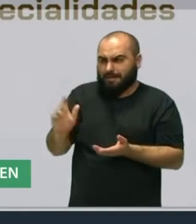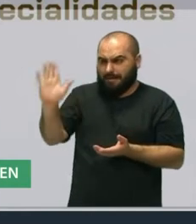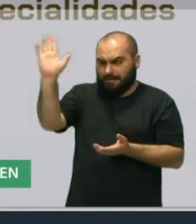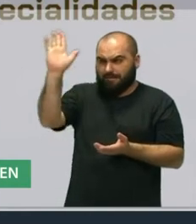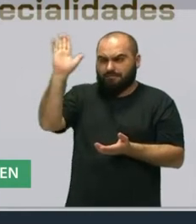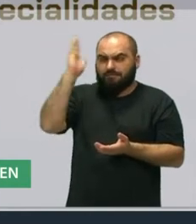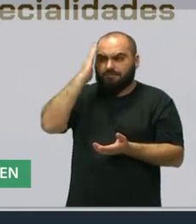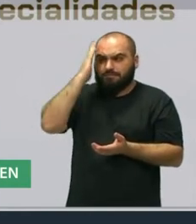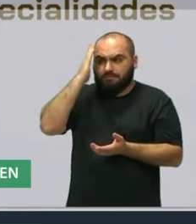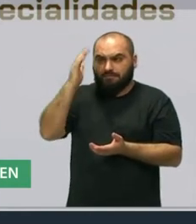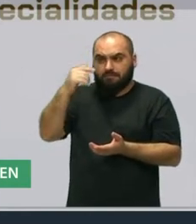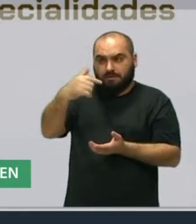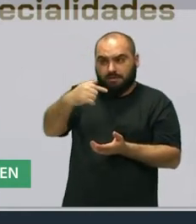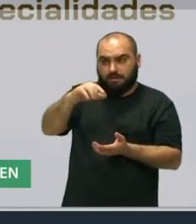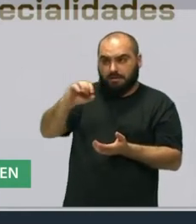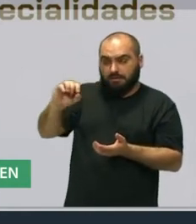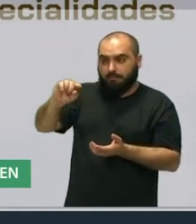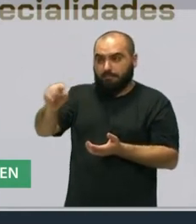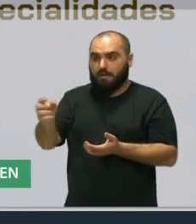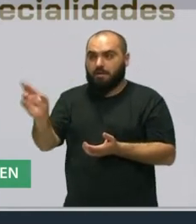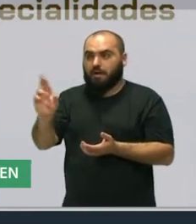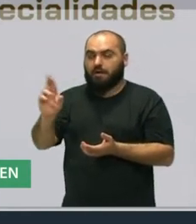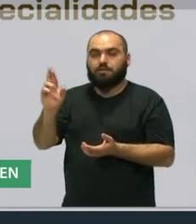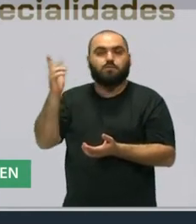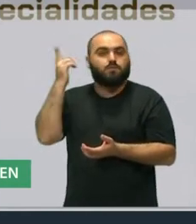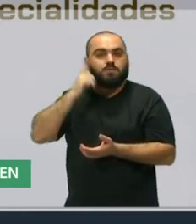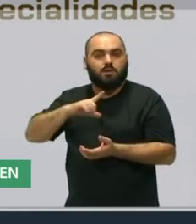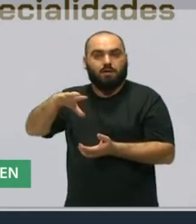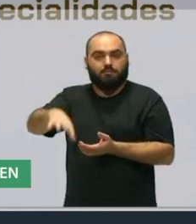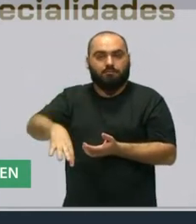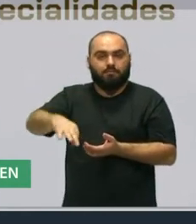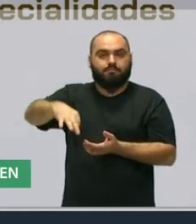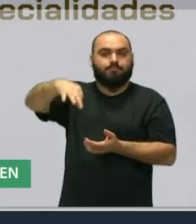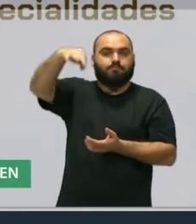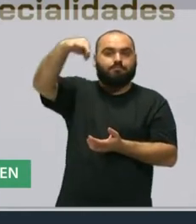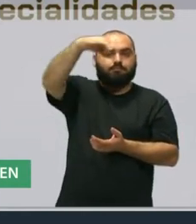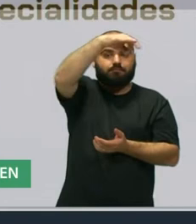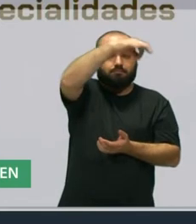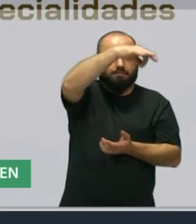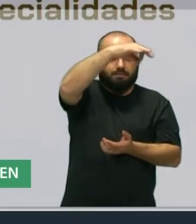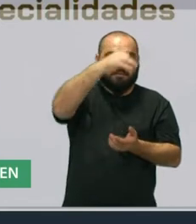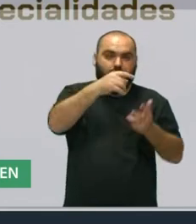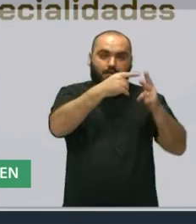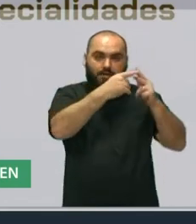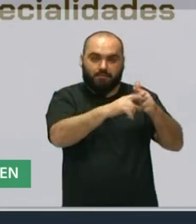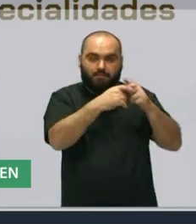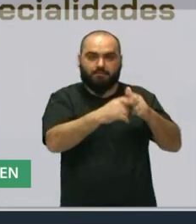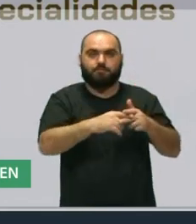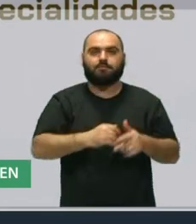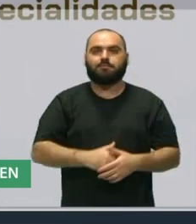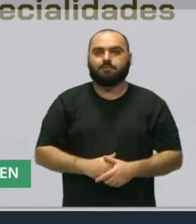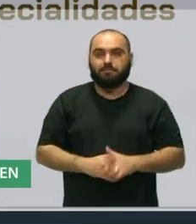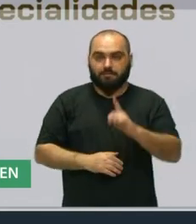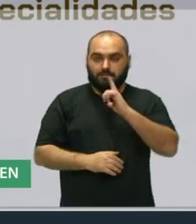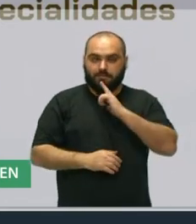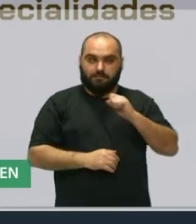para subir o hélio já foram R$ 700 mil. Então, são números assim, bastante expressivos. Nós teremos lá o centro cirúrgico, o centro